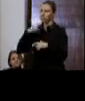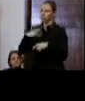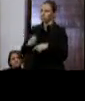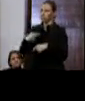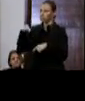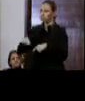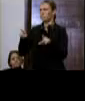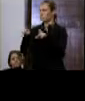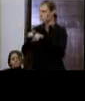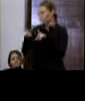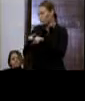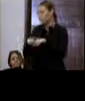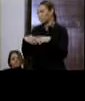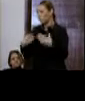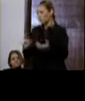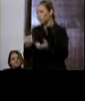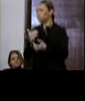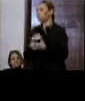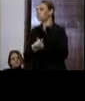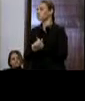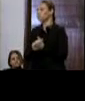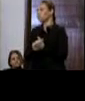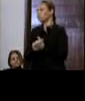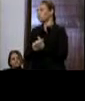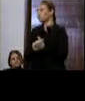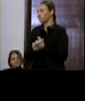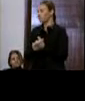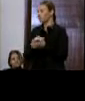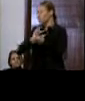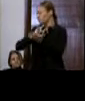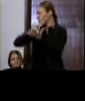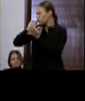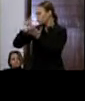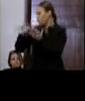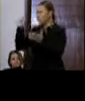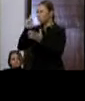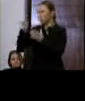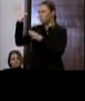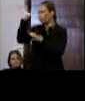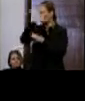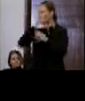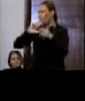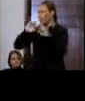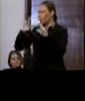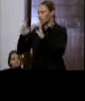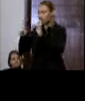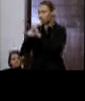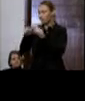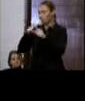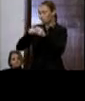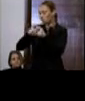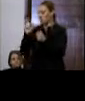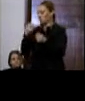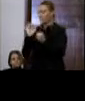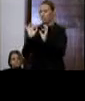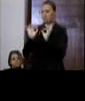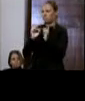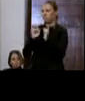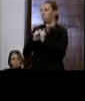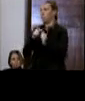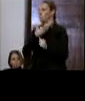civil, perdão, de várias organizações não governamentais e do poder público que estão